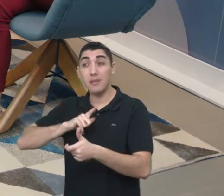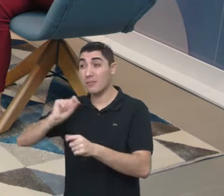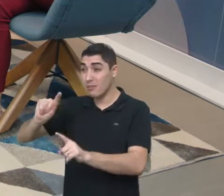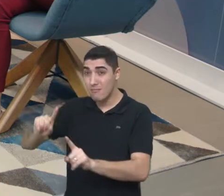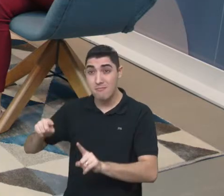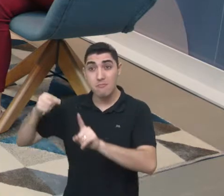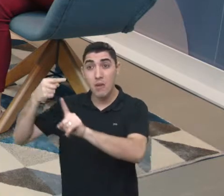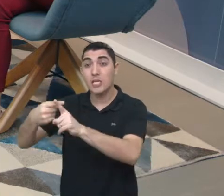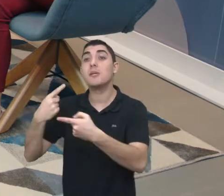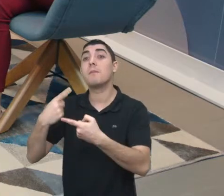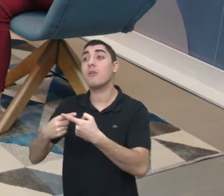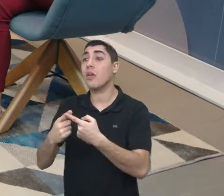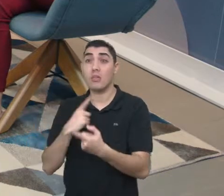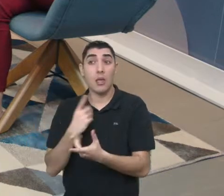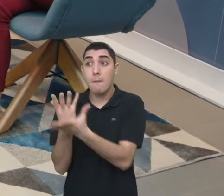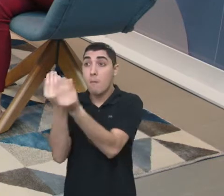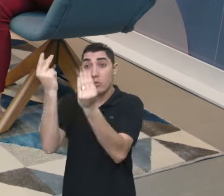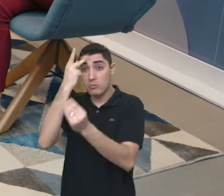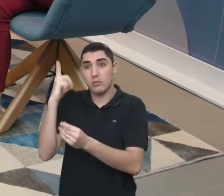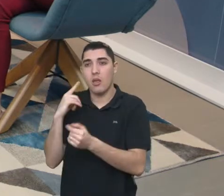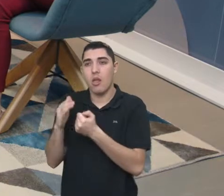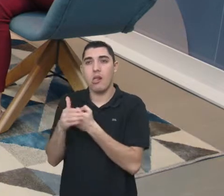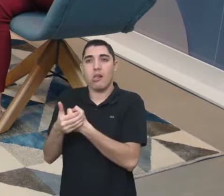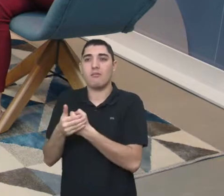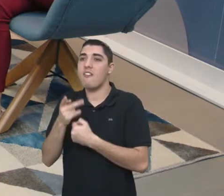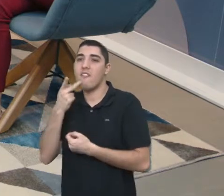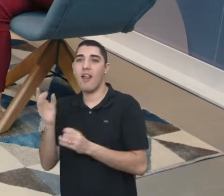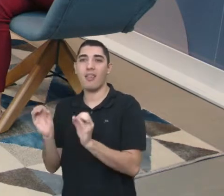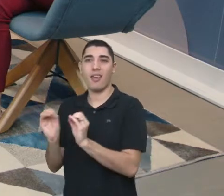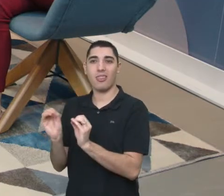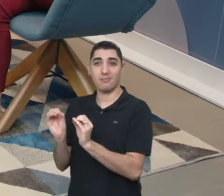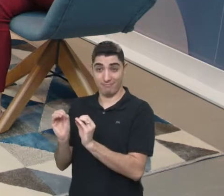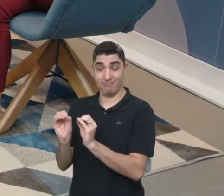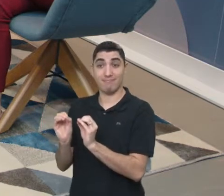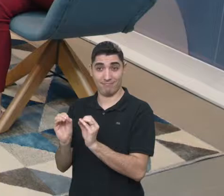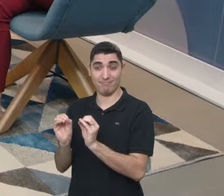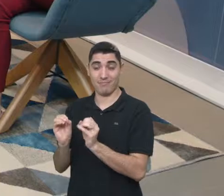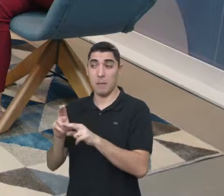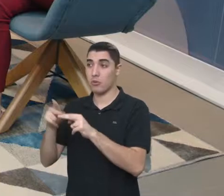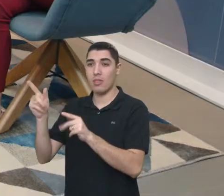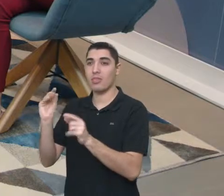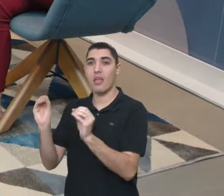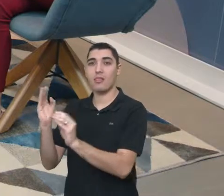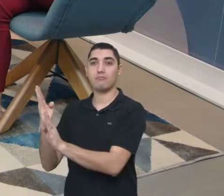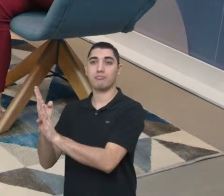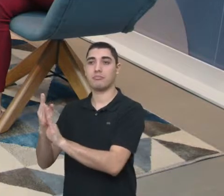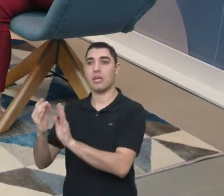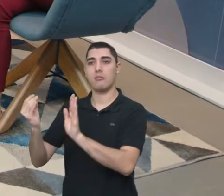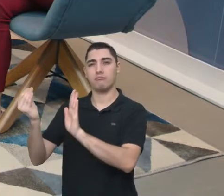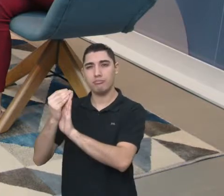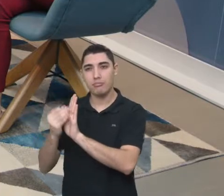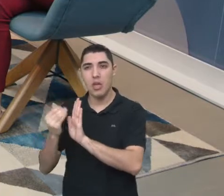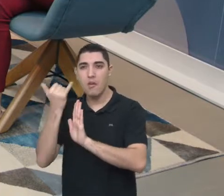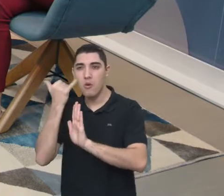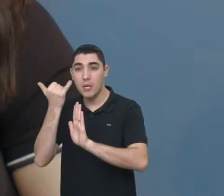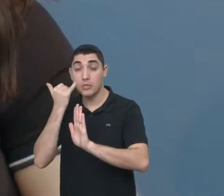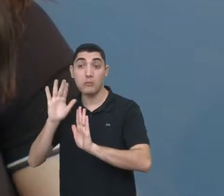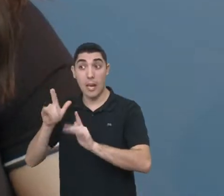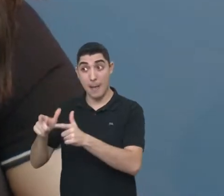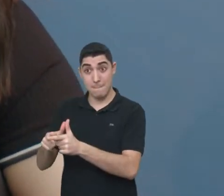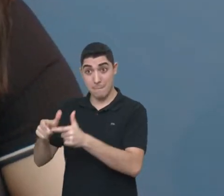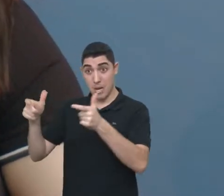isso é muito maior, porque nem todos os casos são realmente notificados, né? E o fato de ser a